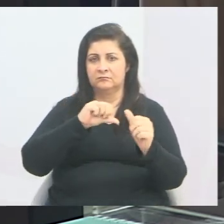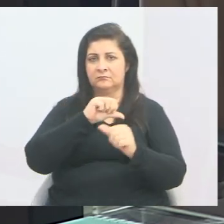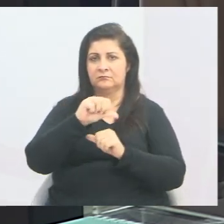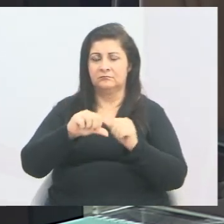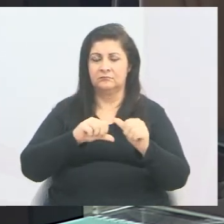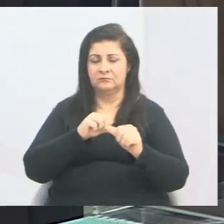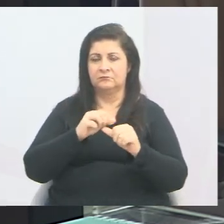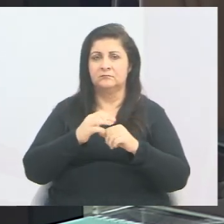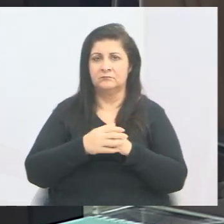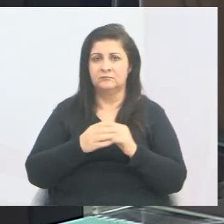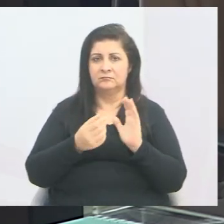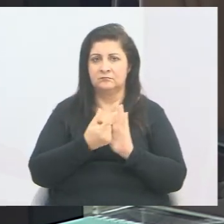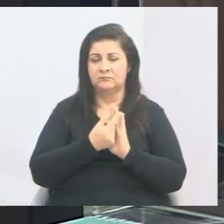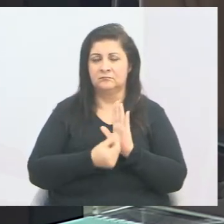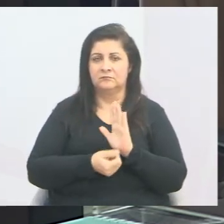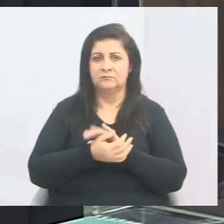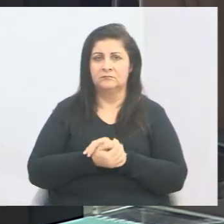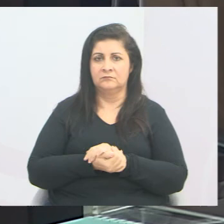lá no orçamento.